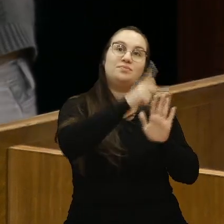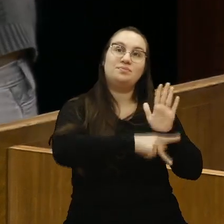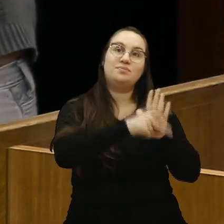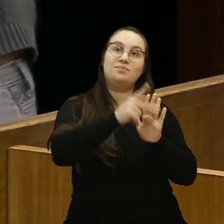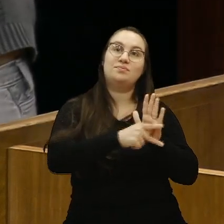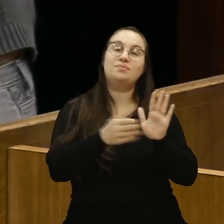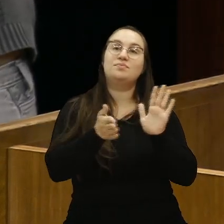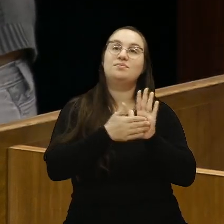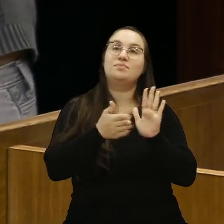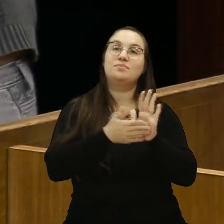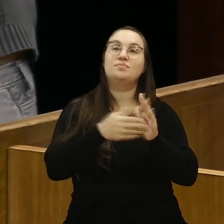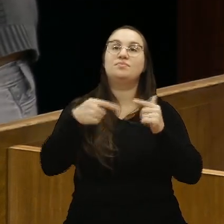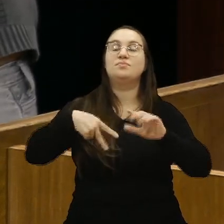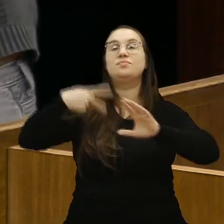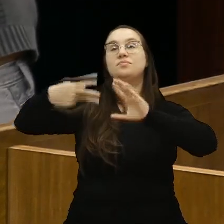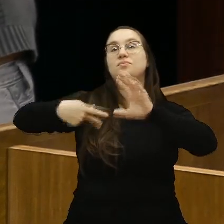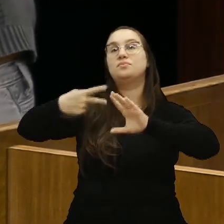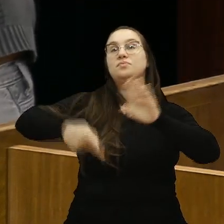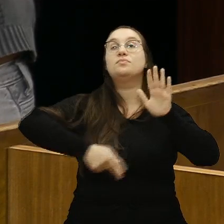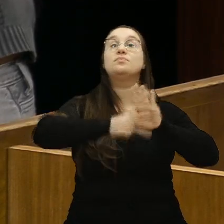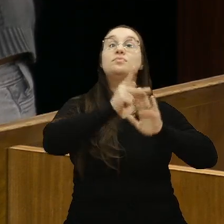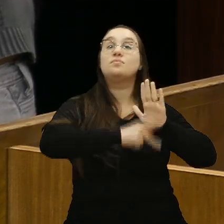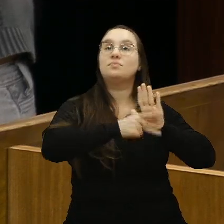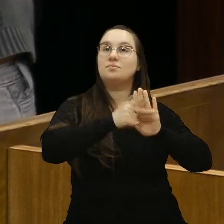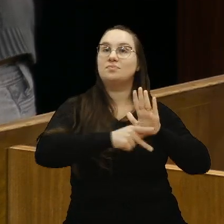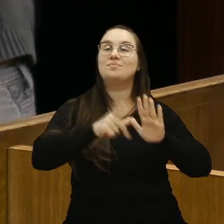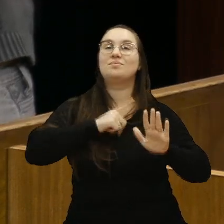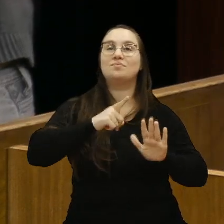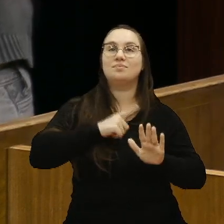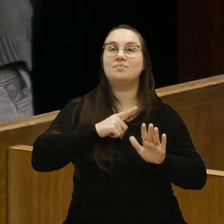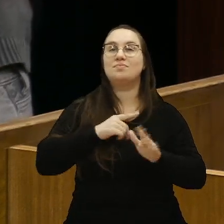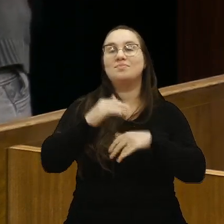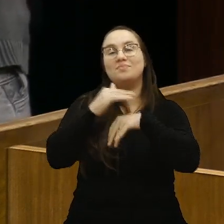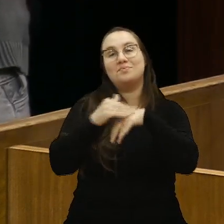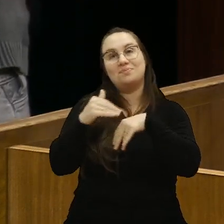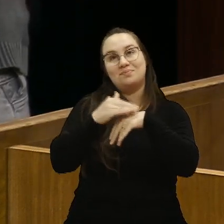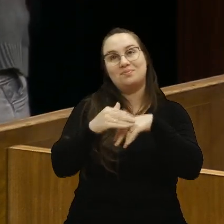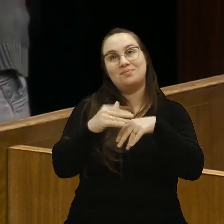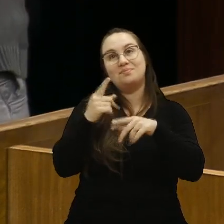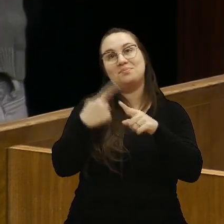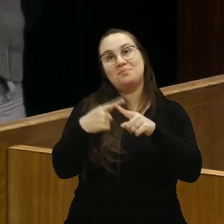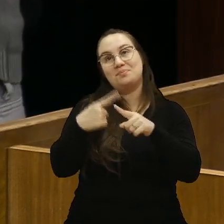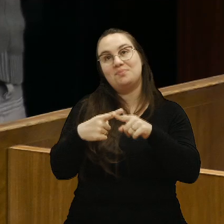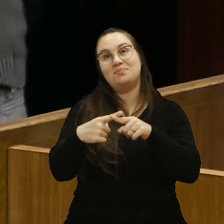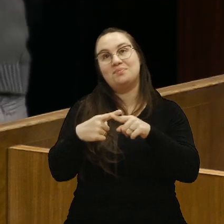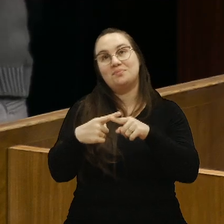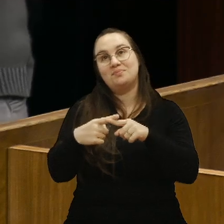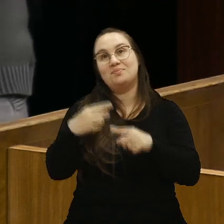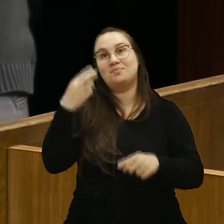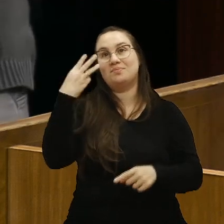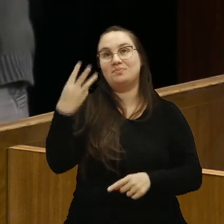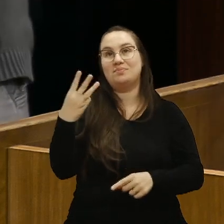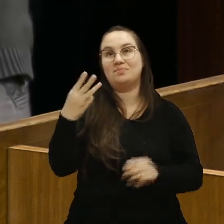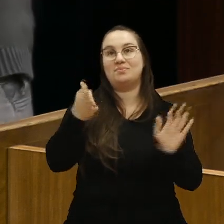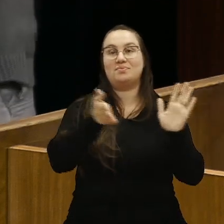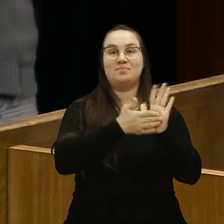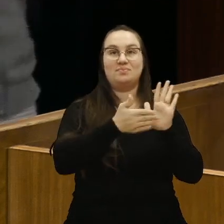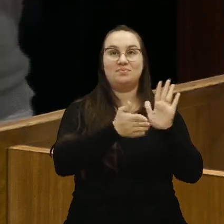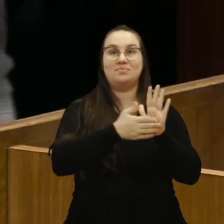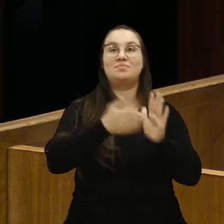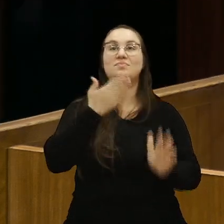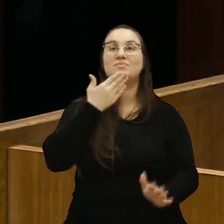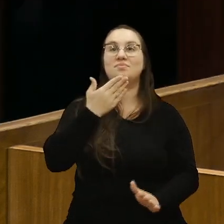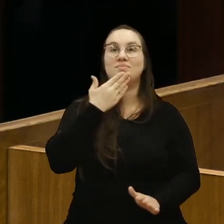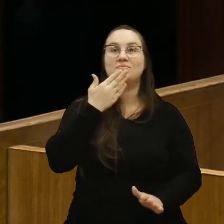autoria aqui nessa Câmara, mas um projeto que tem todo o nosso carinho, até mesmo porque ele tem 3 emendas, tem pedido